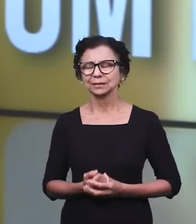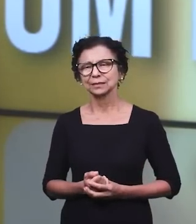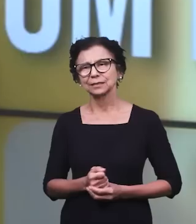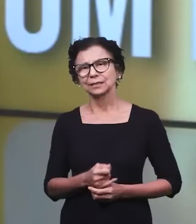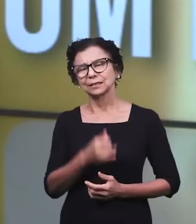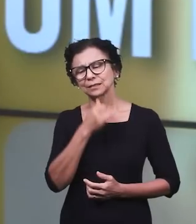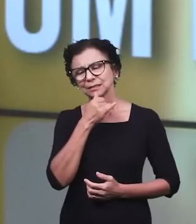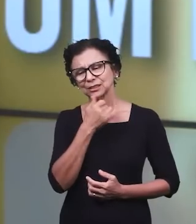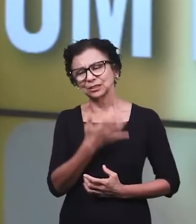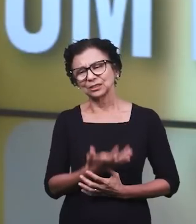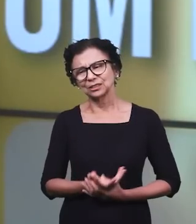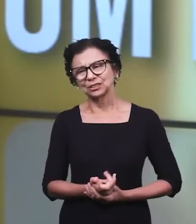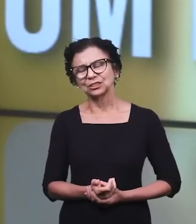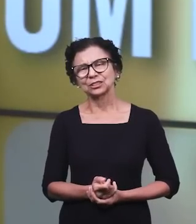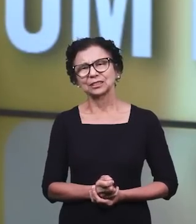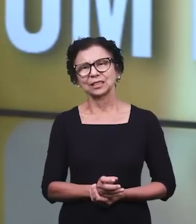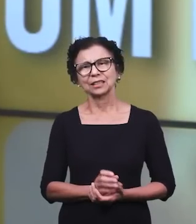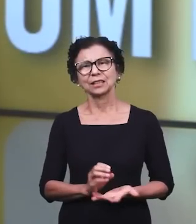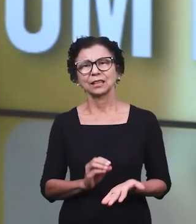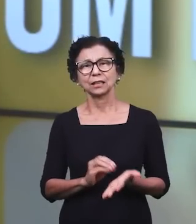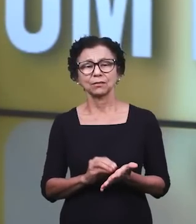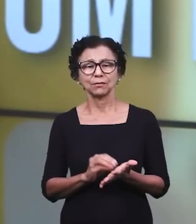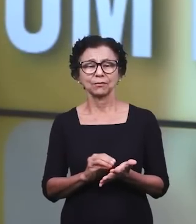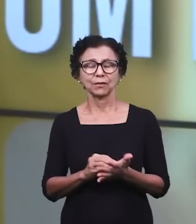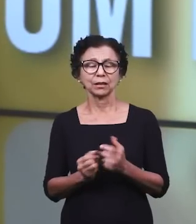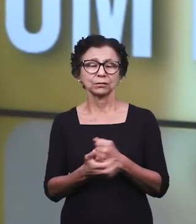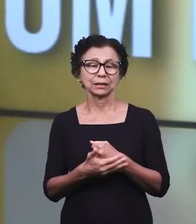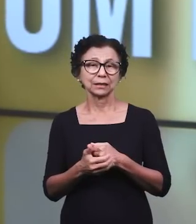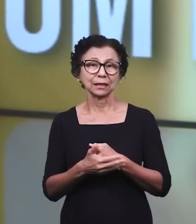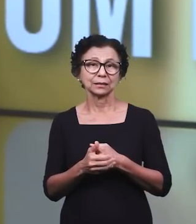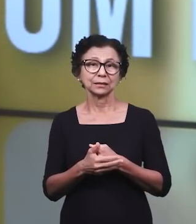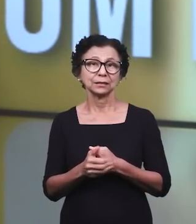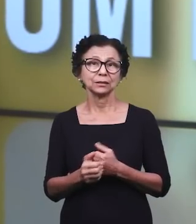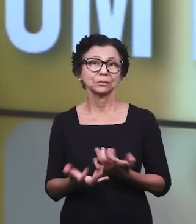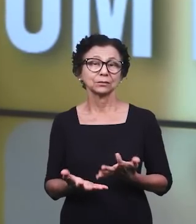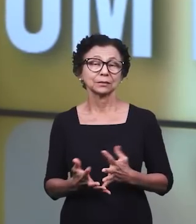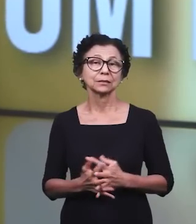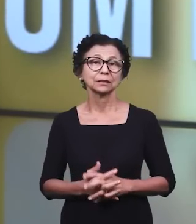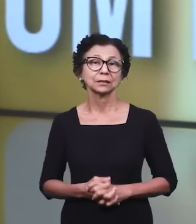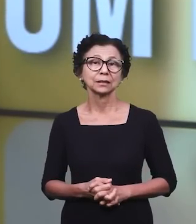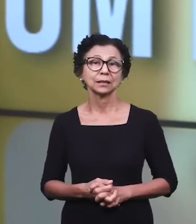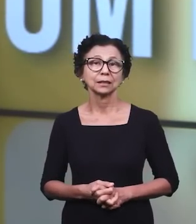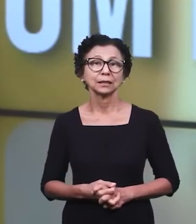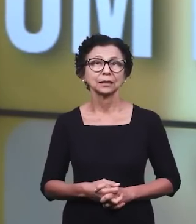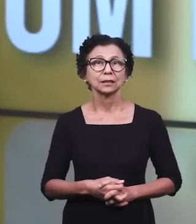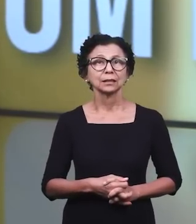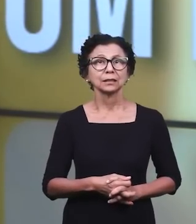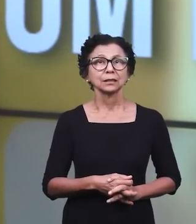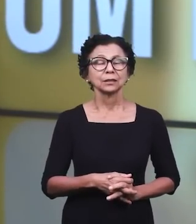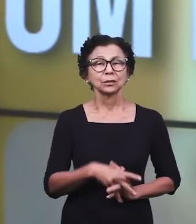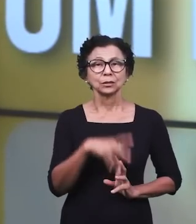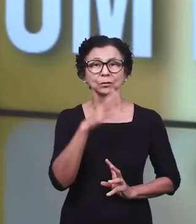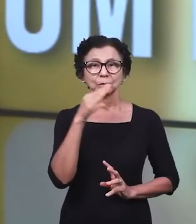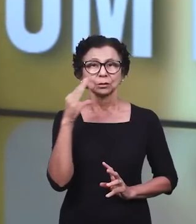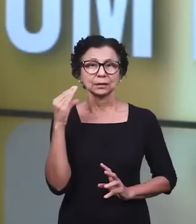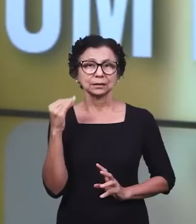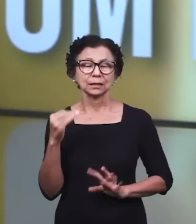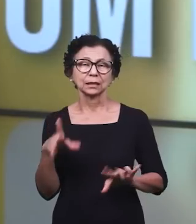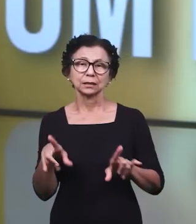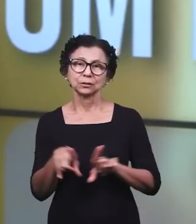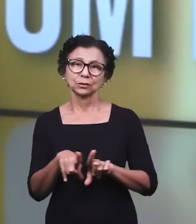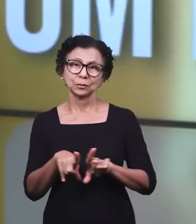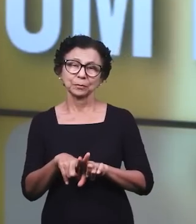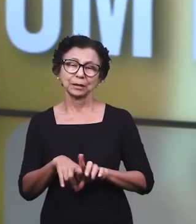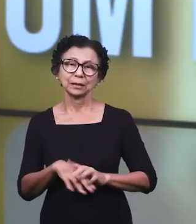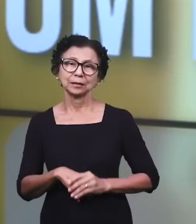uma criança carente, ou uma adolescente carente, ele também se transforma em uma presa fácil para o mundo de